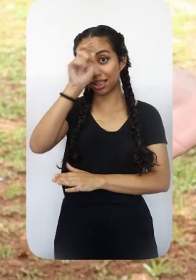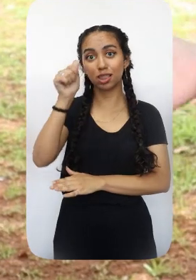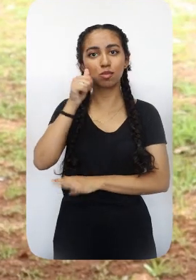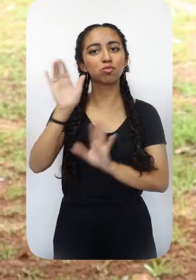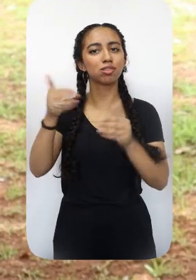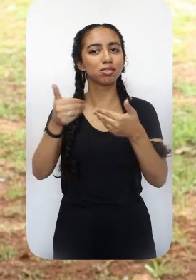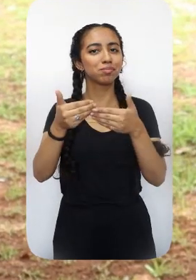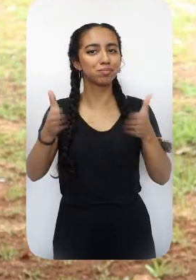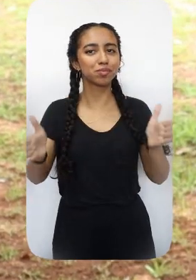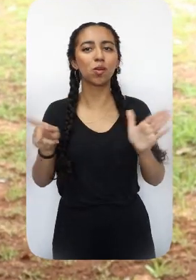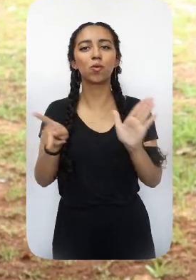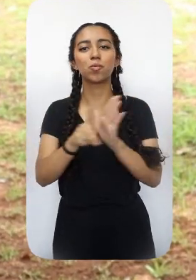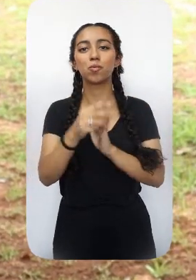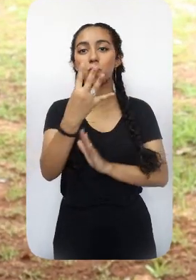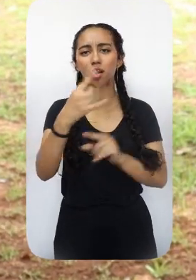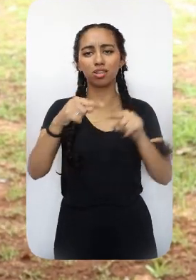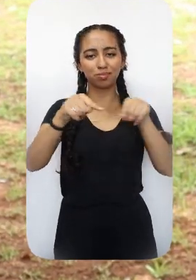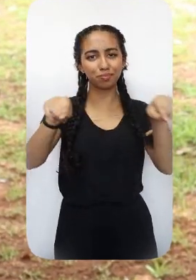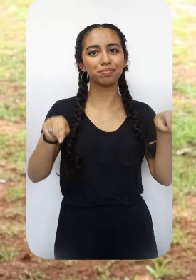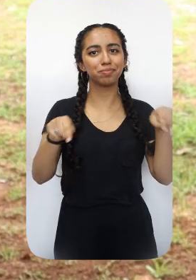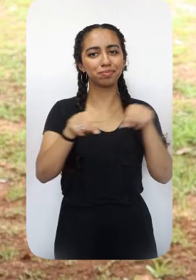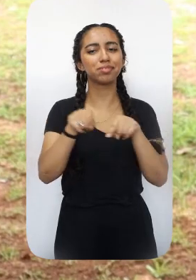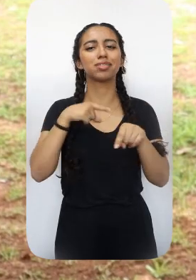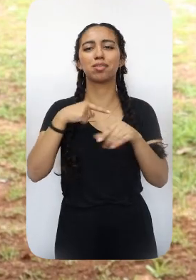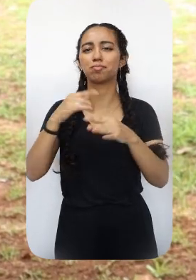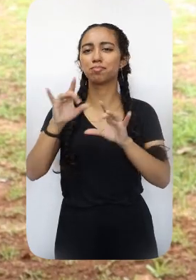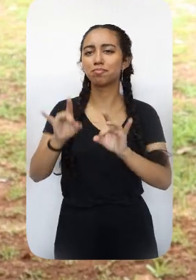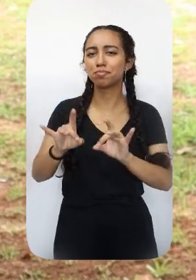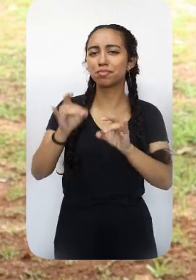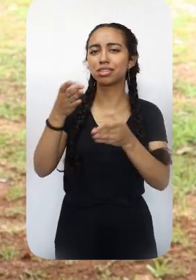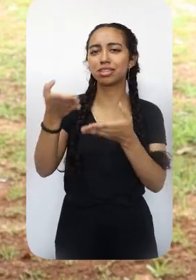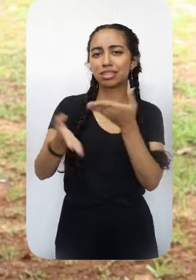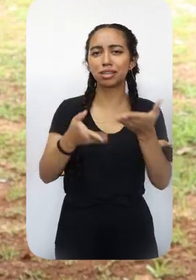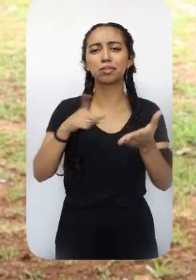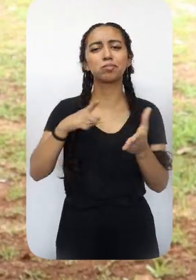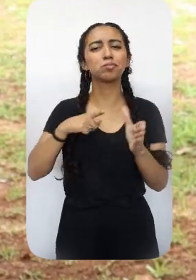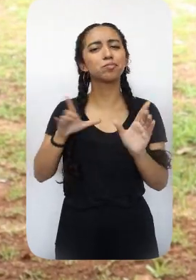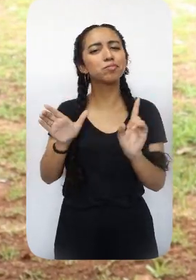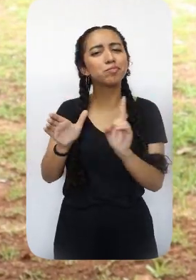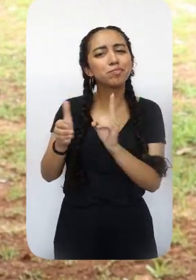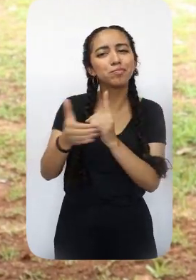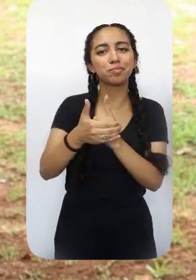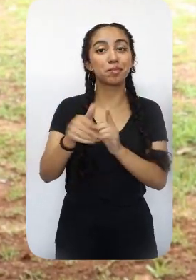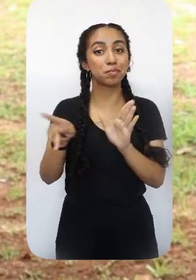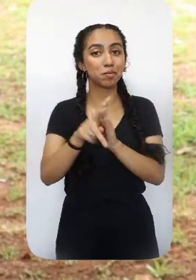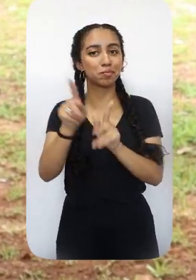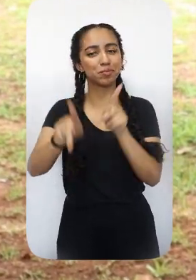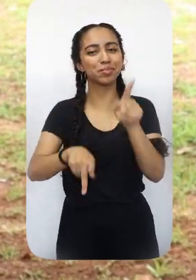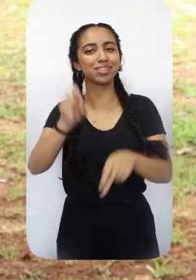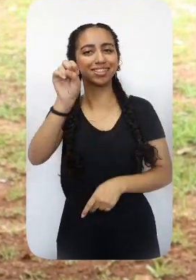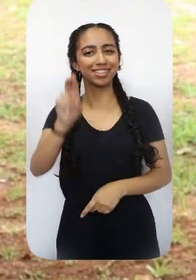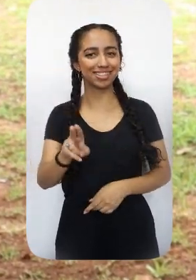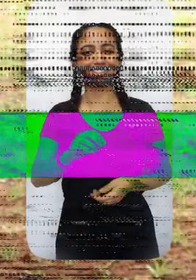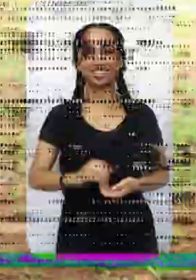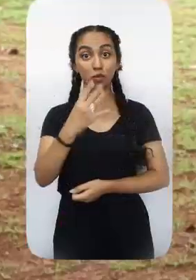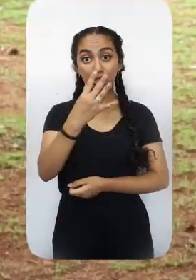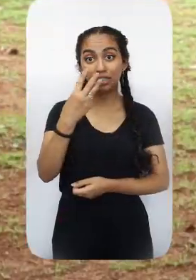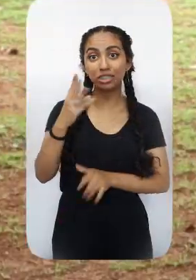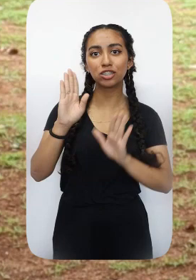A Clínica da Mulher é inaugurada com 4 consultórios, procedimentos específicos e muito acolhimento às nossas